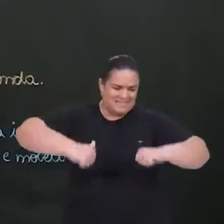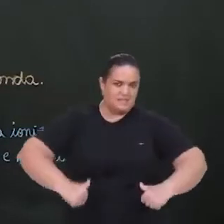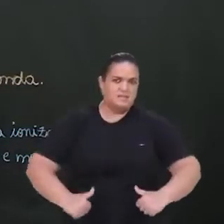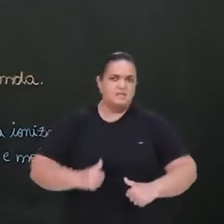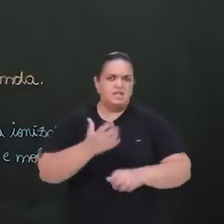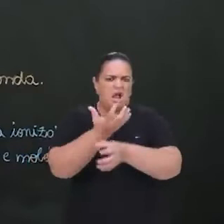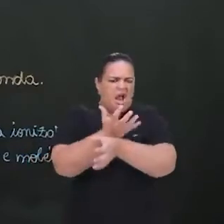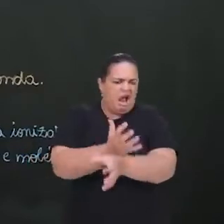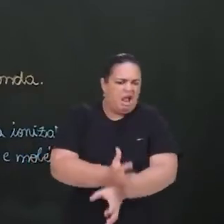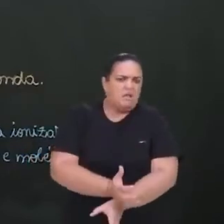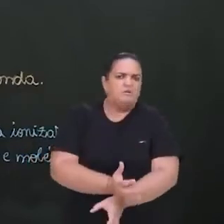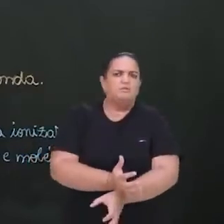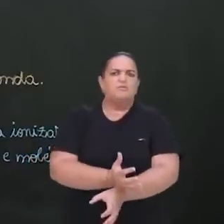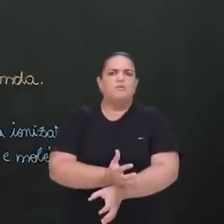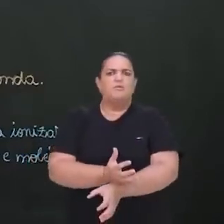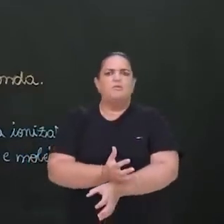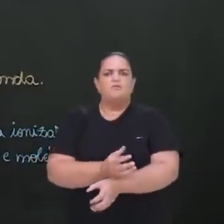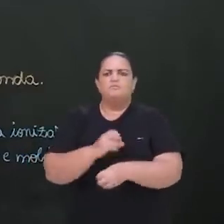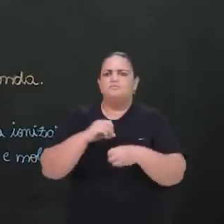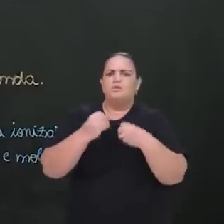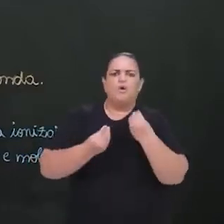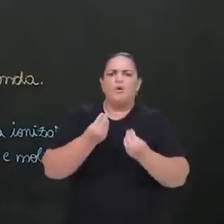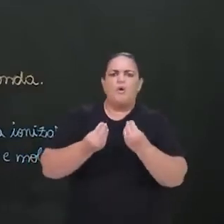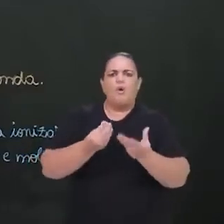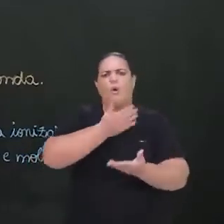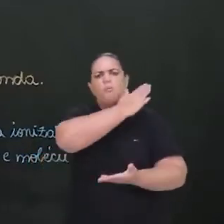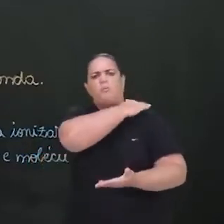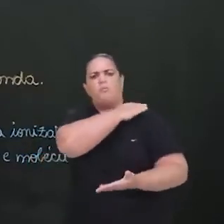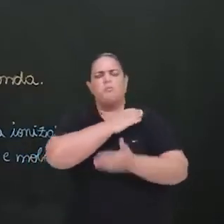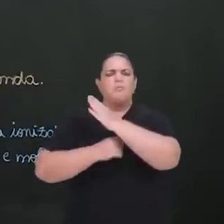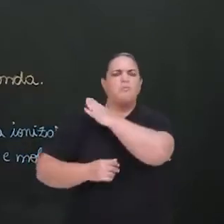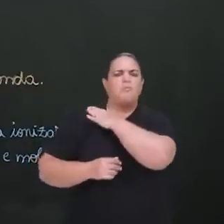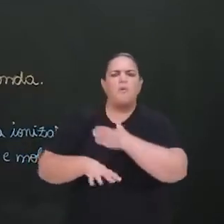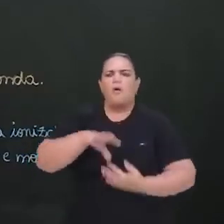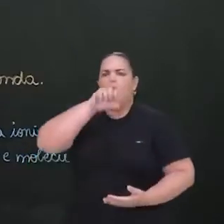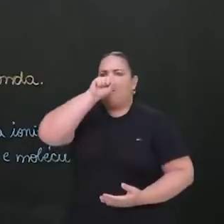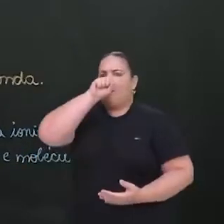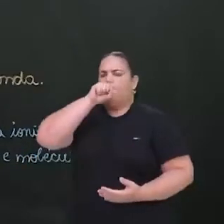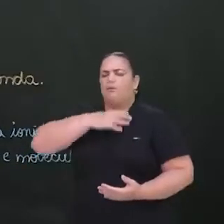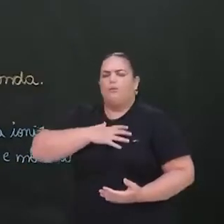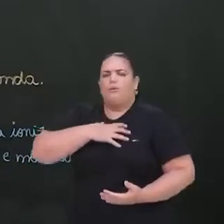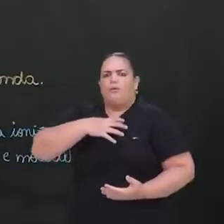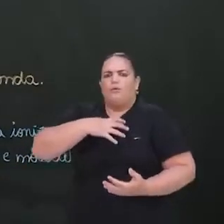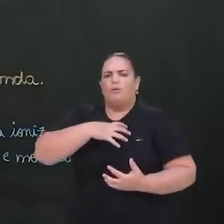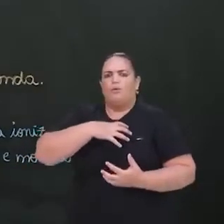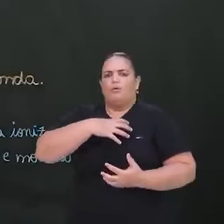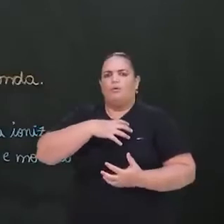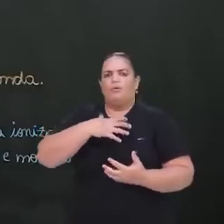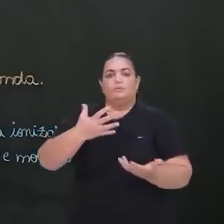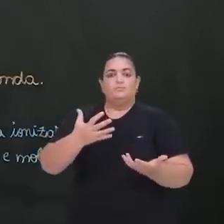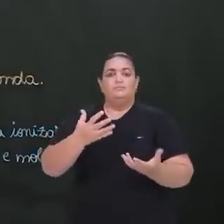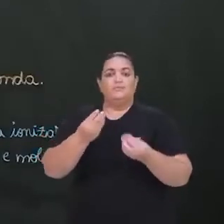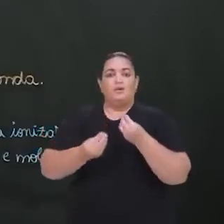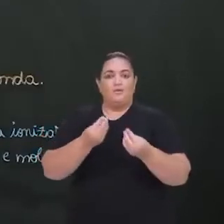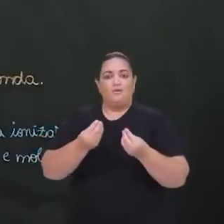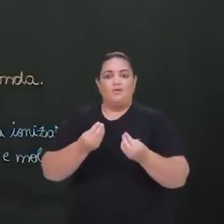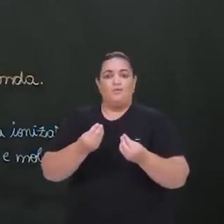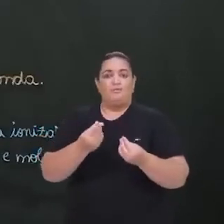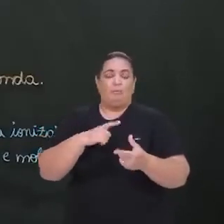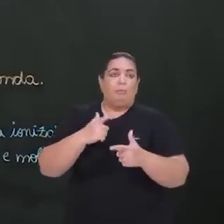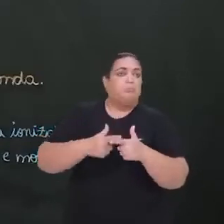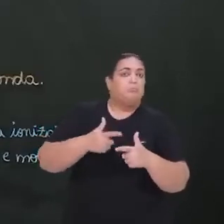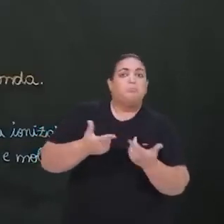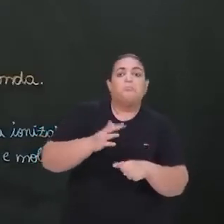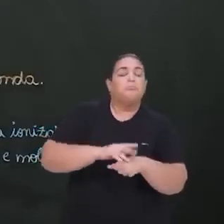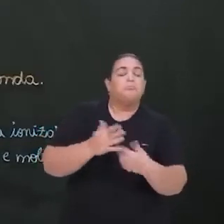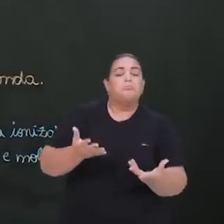ou verificar como está o seu pulmão, se tem uma secreção excessiva, identificar, por exemplo, uma pneumonia. Algumas utilidades para esse